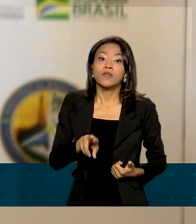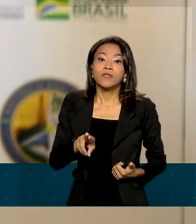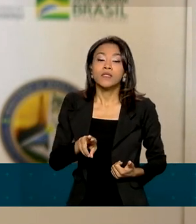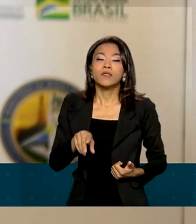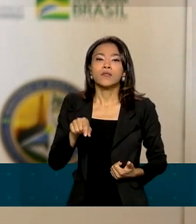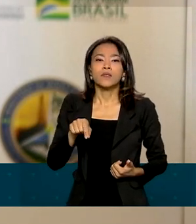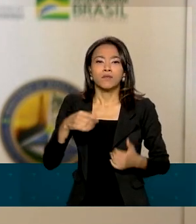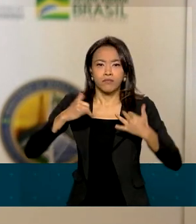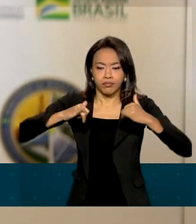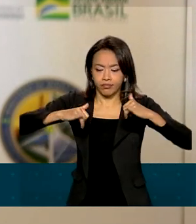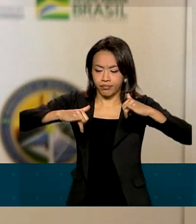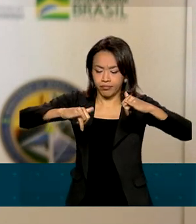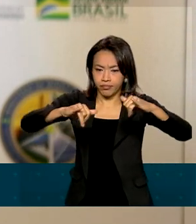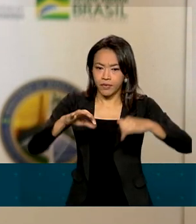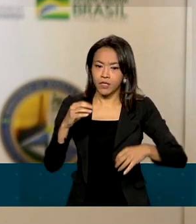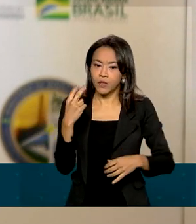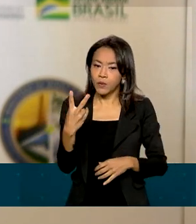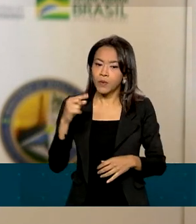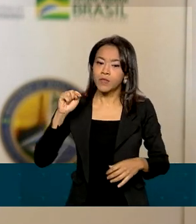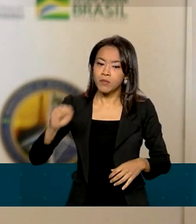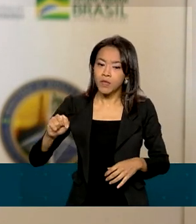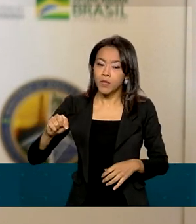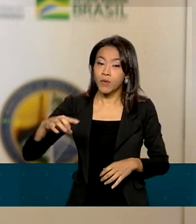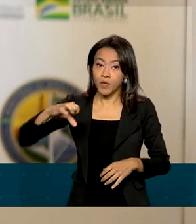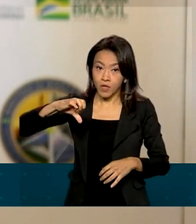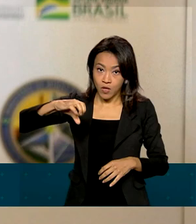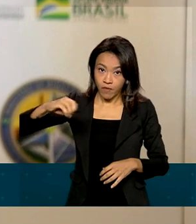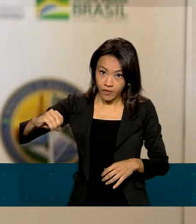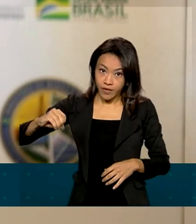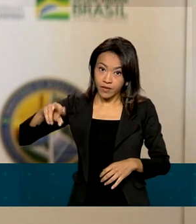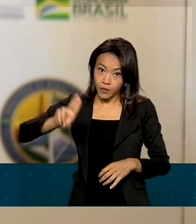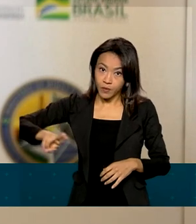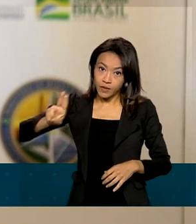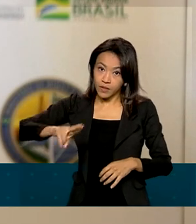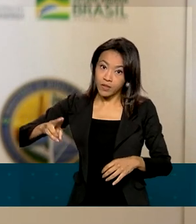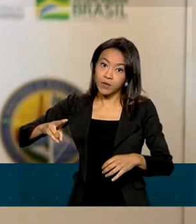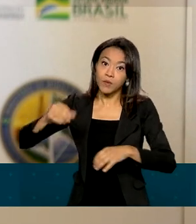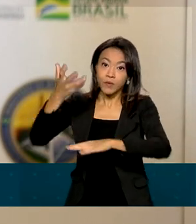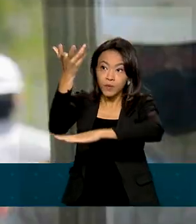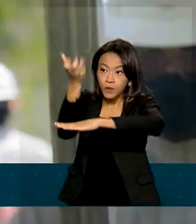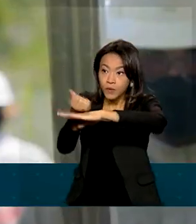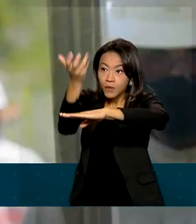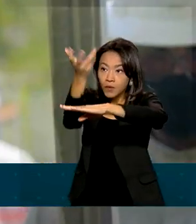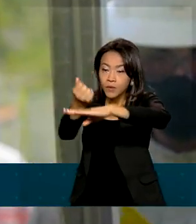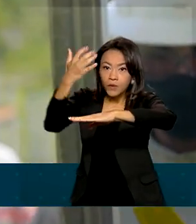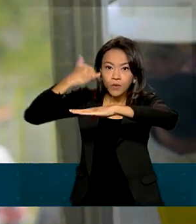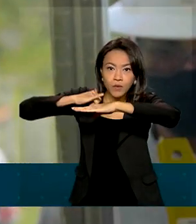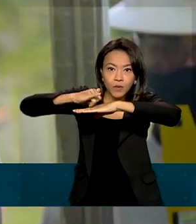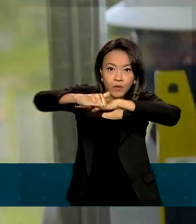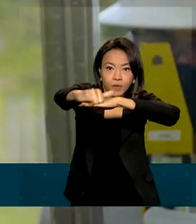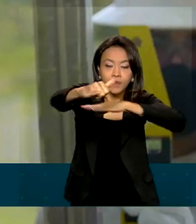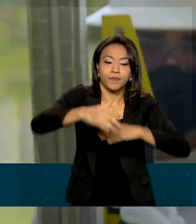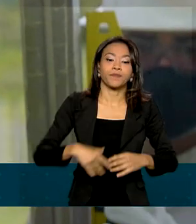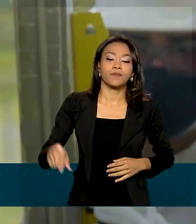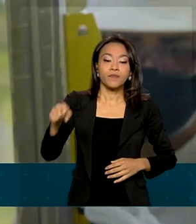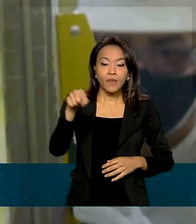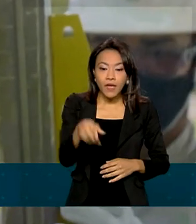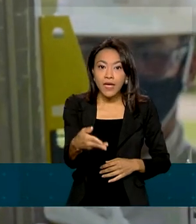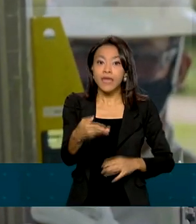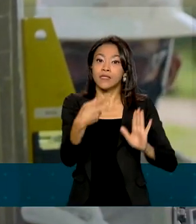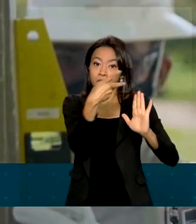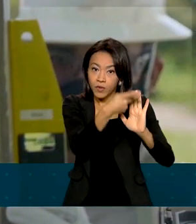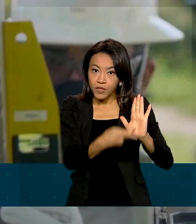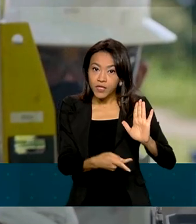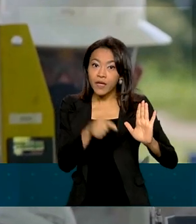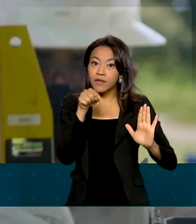convencional e 2090 atendidas por meio de um kit de geração de energia solar o ilumina pantanal foi